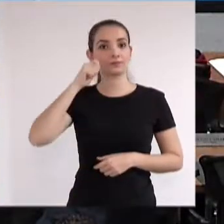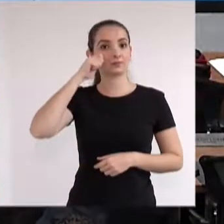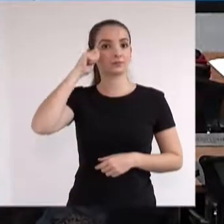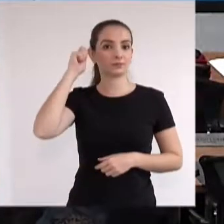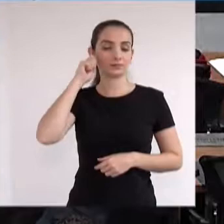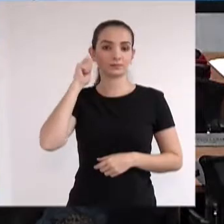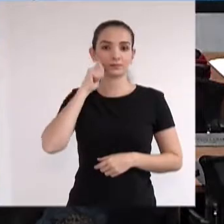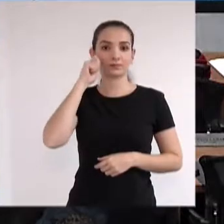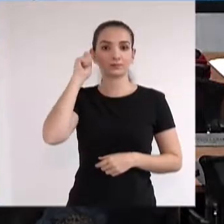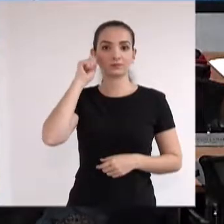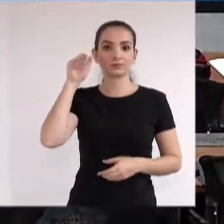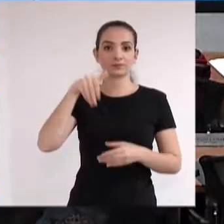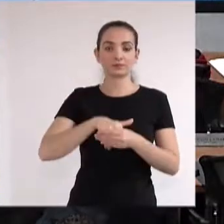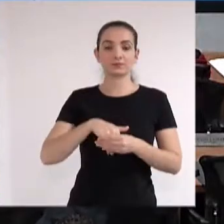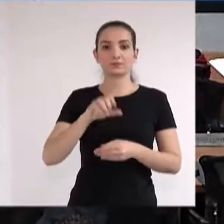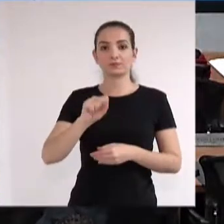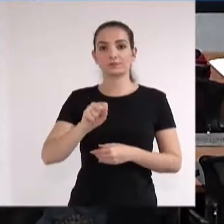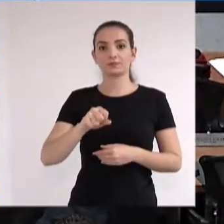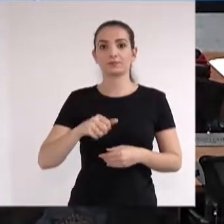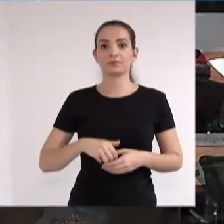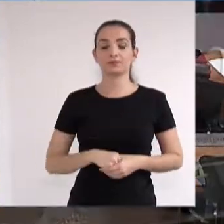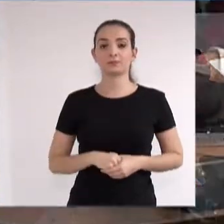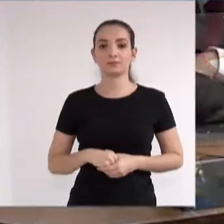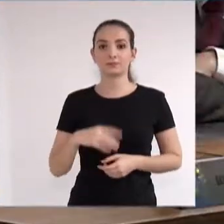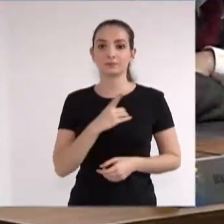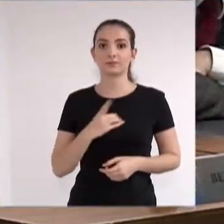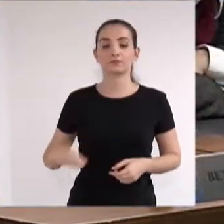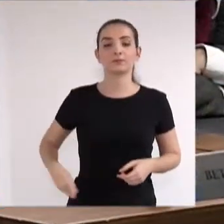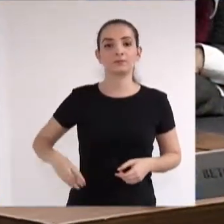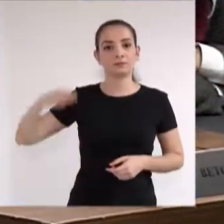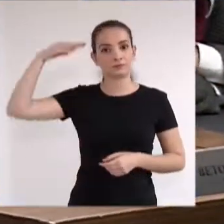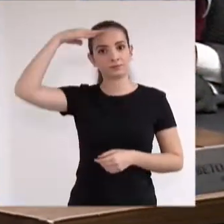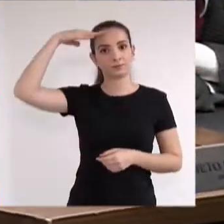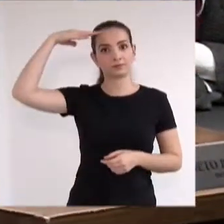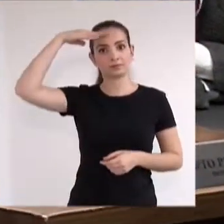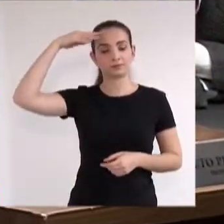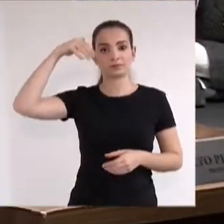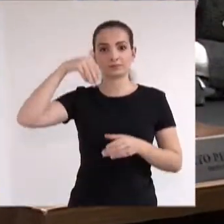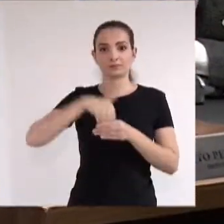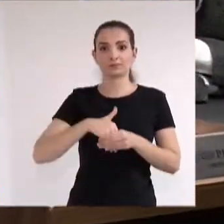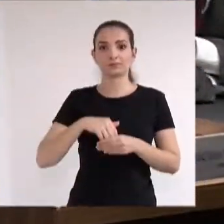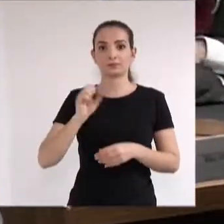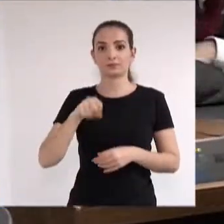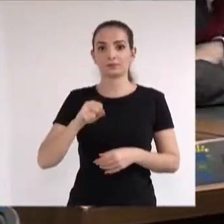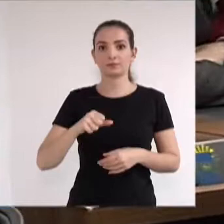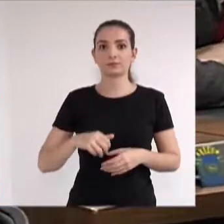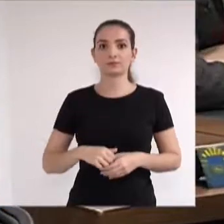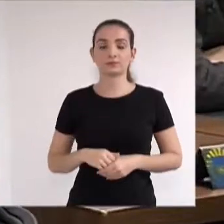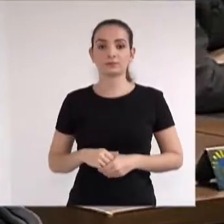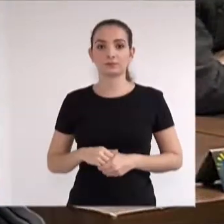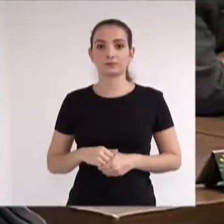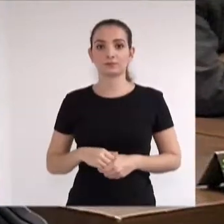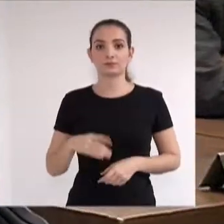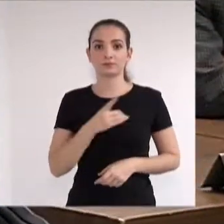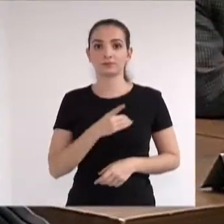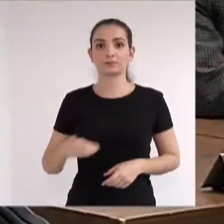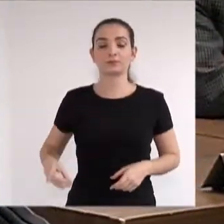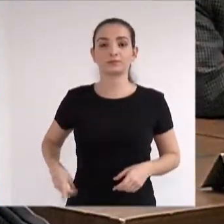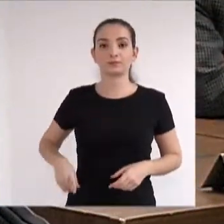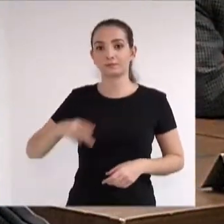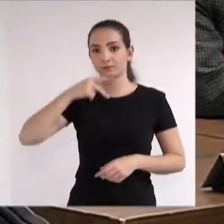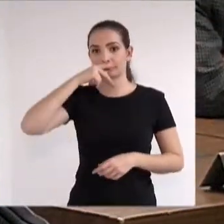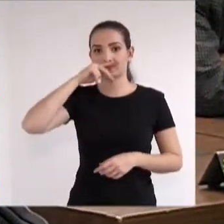Amarildo Cruz. Deputado Amarildo Cruz, vota sim. Deputado Cabalmi. Deputado Cabalmi, vota sim. Deputado Pedro